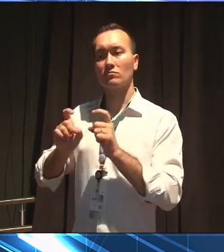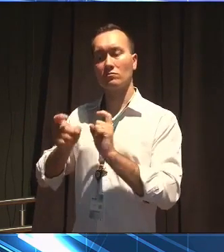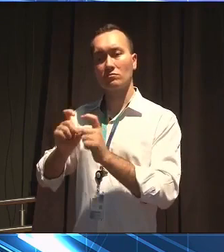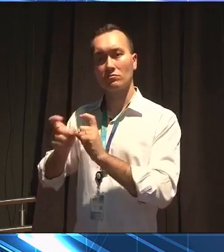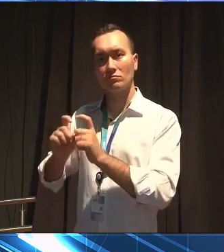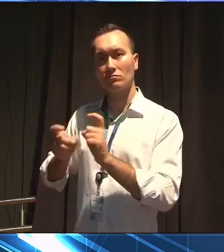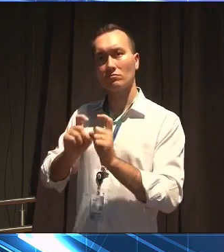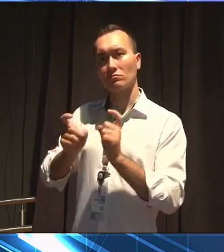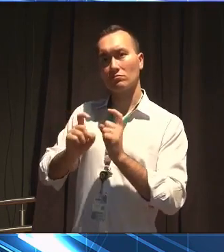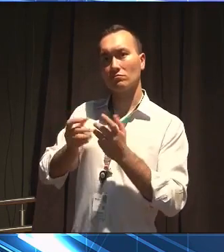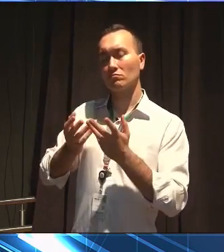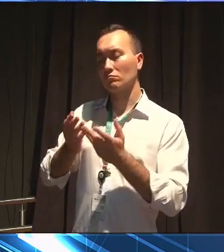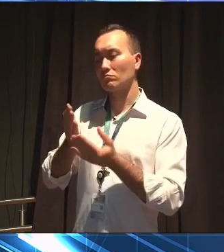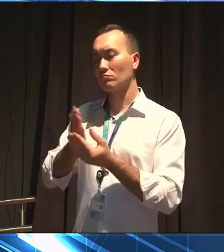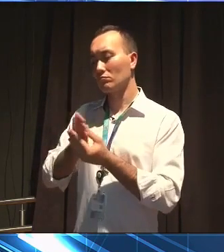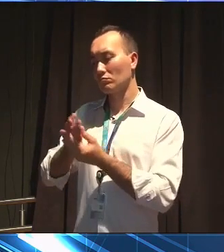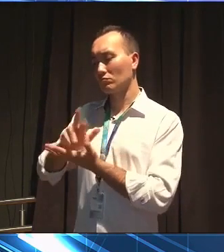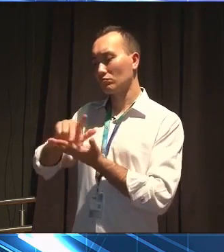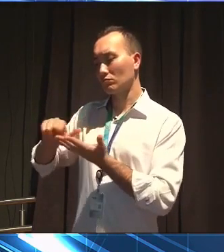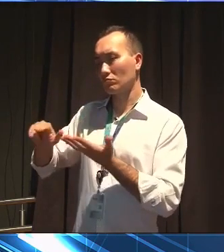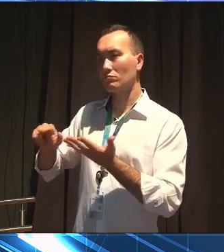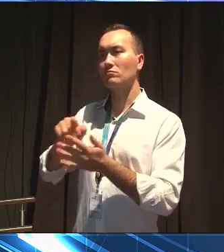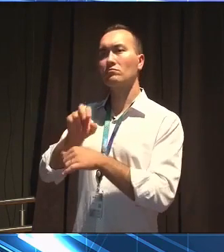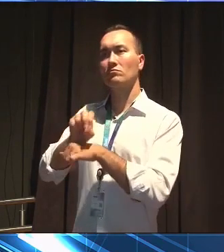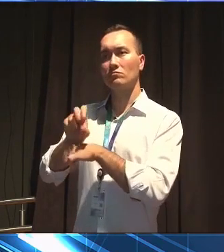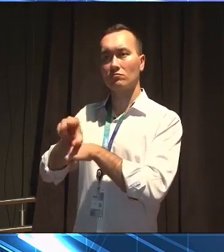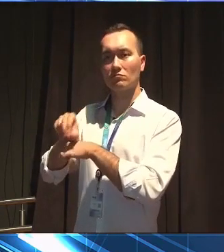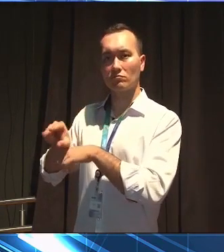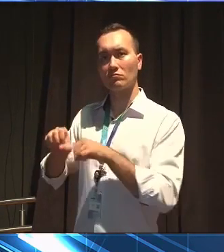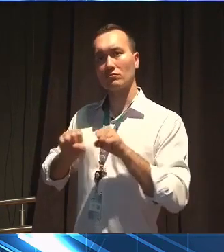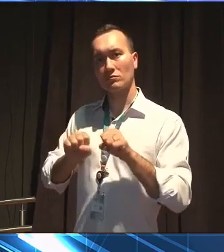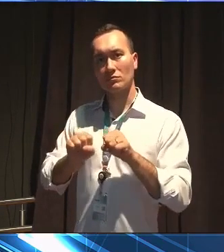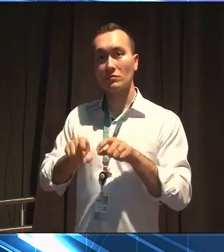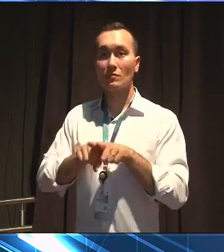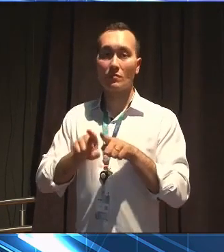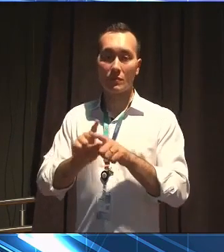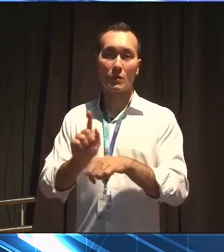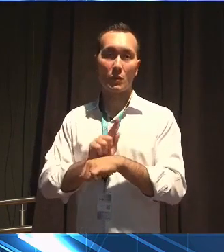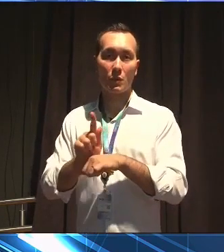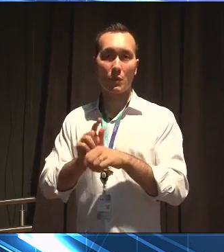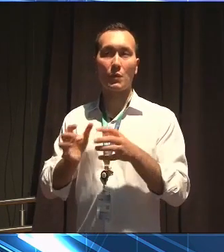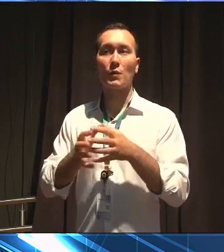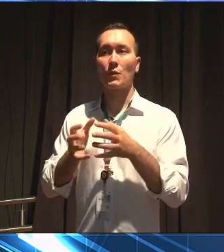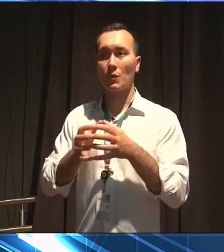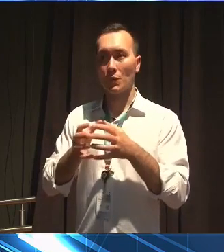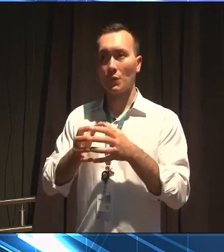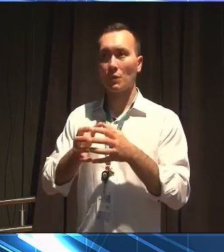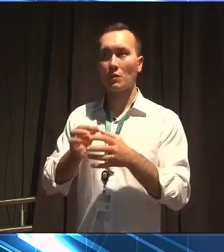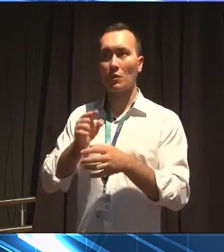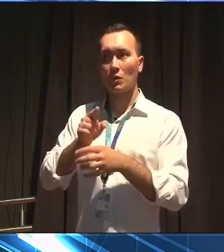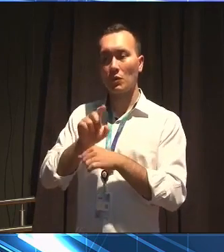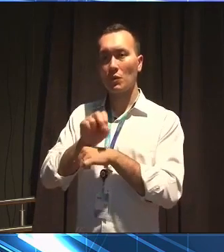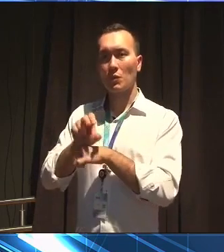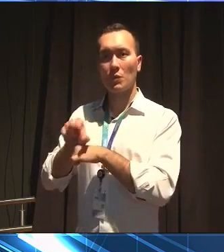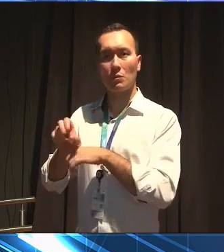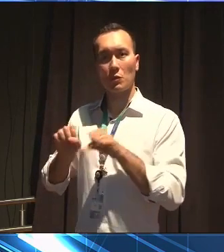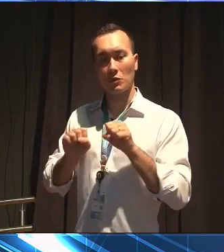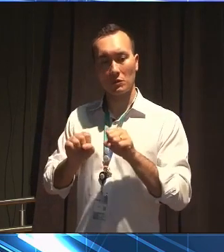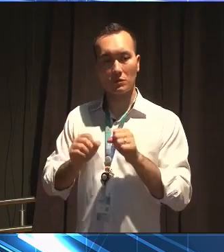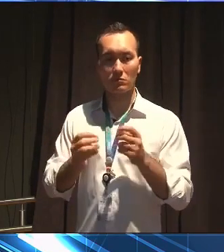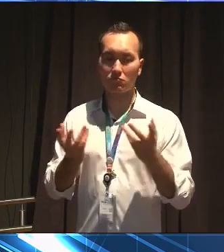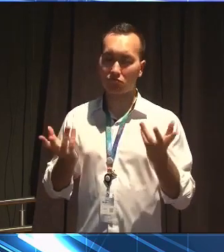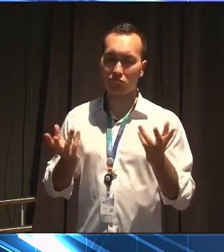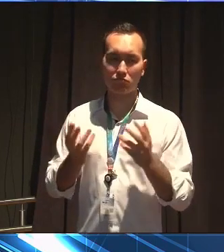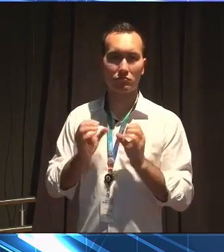de coordenadores. A mesma coisa para o grupo de gerentes, enfim. E aí você participava de grupos. Conforme as nossas